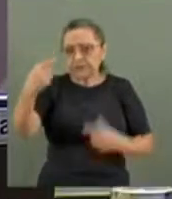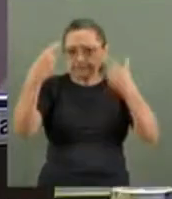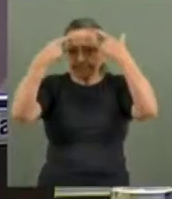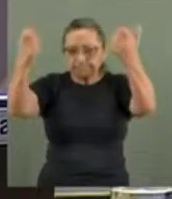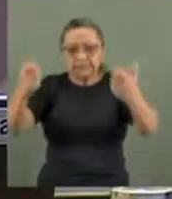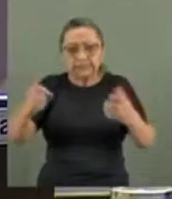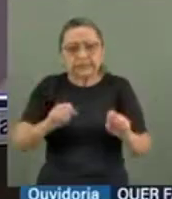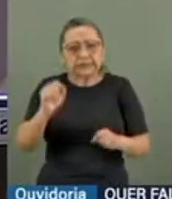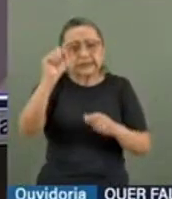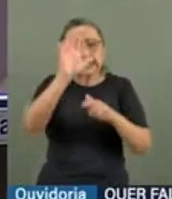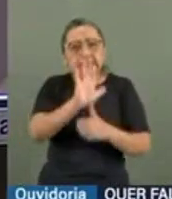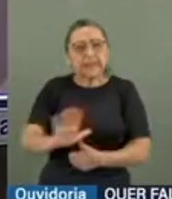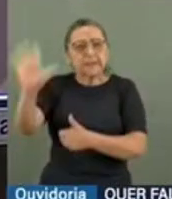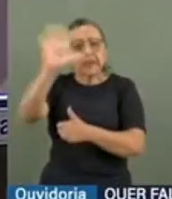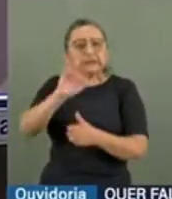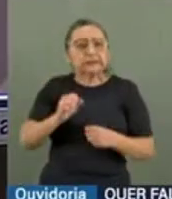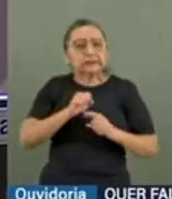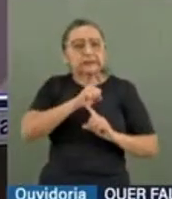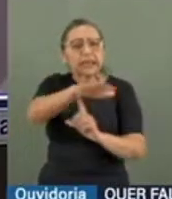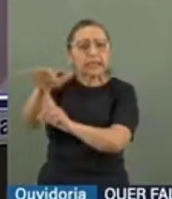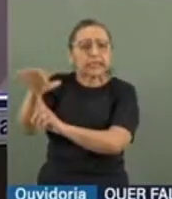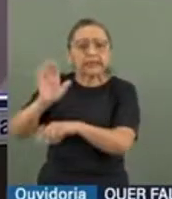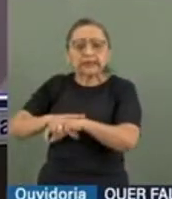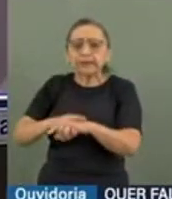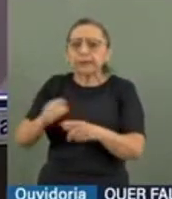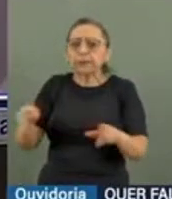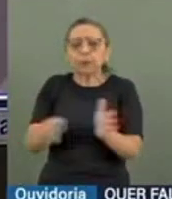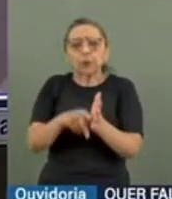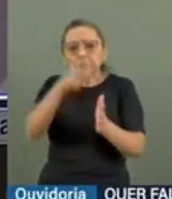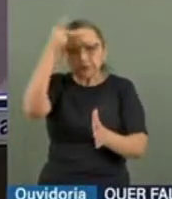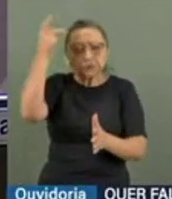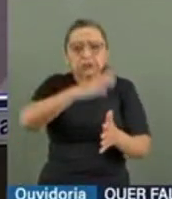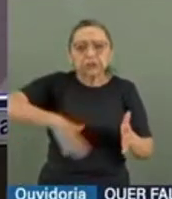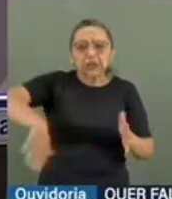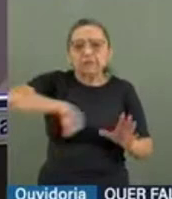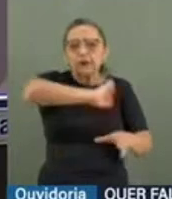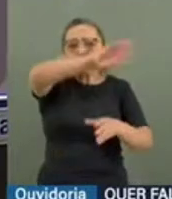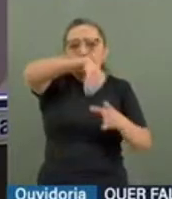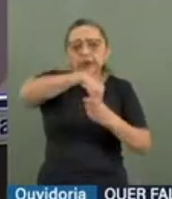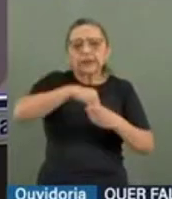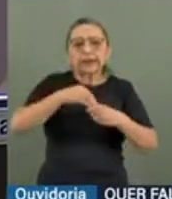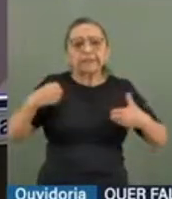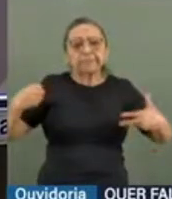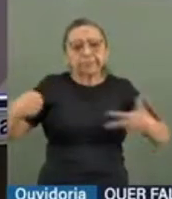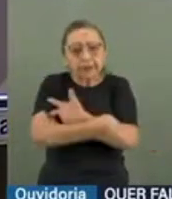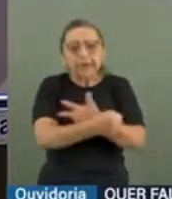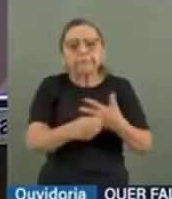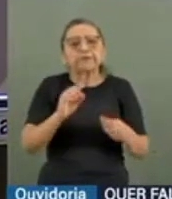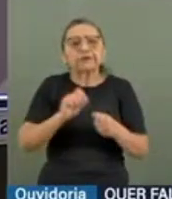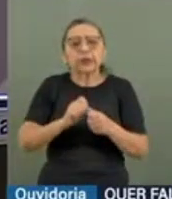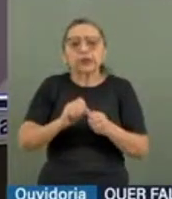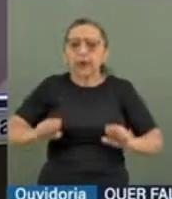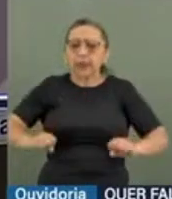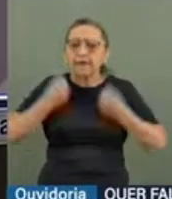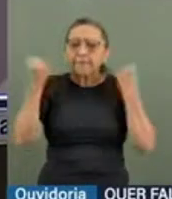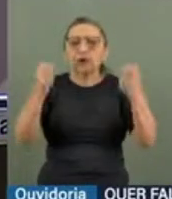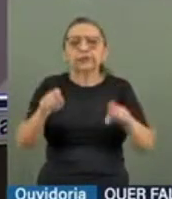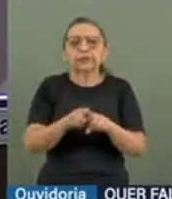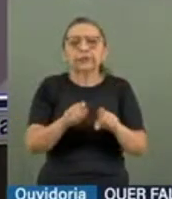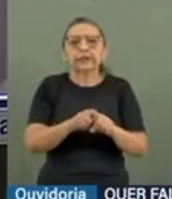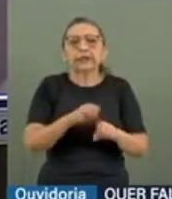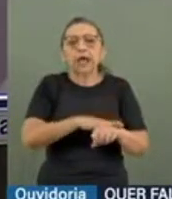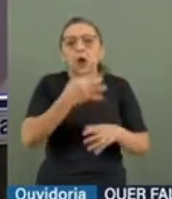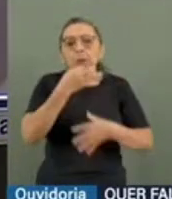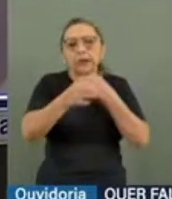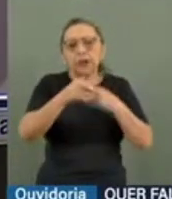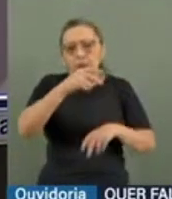imagens, transmitidas em tempo real pelos próprios envolvidos nos atos de vandalismo, produziram revolta e repulsa na